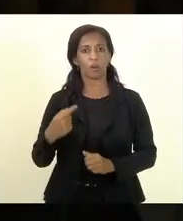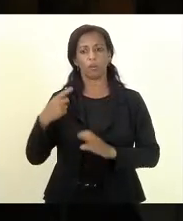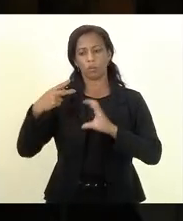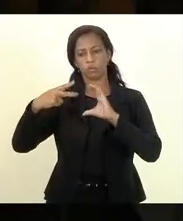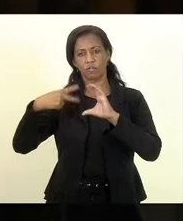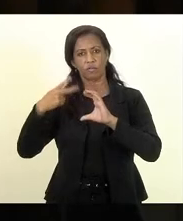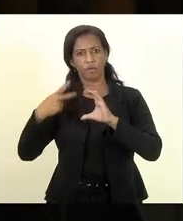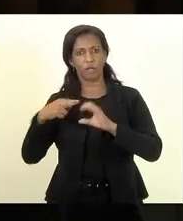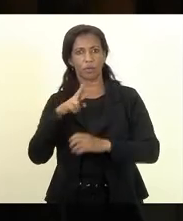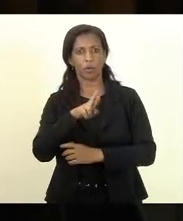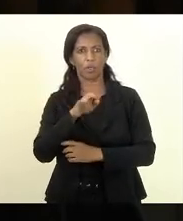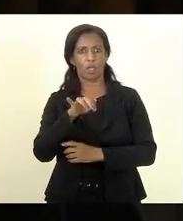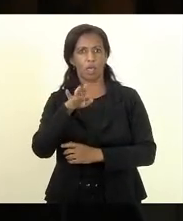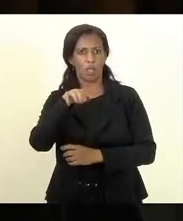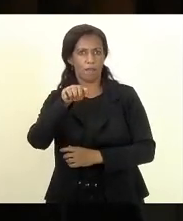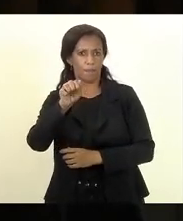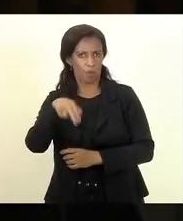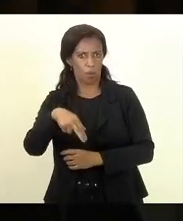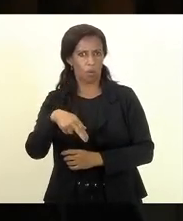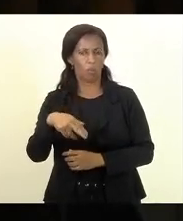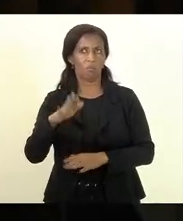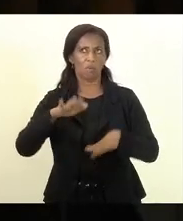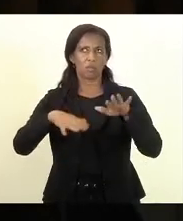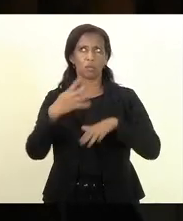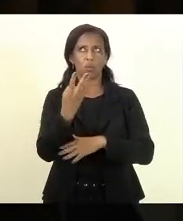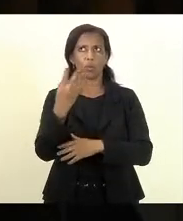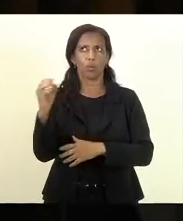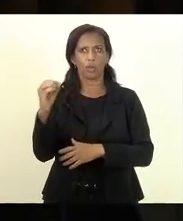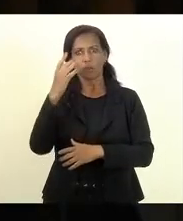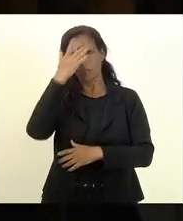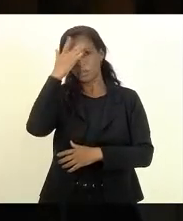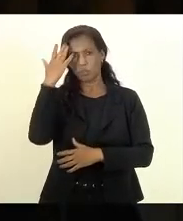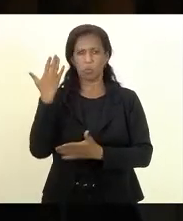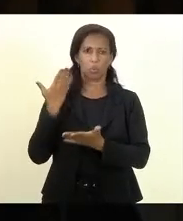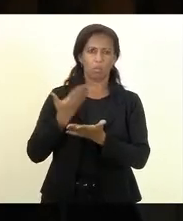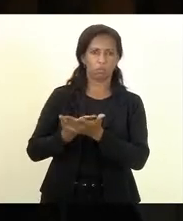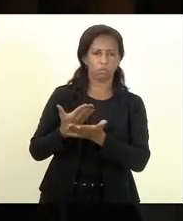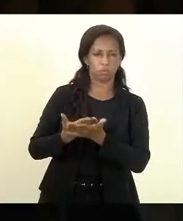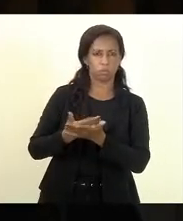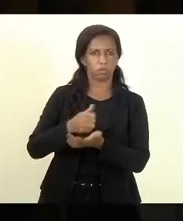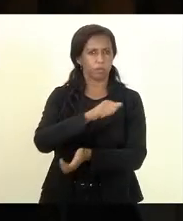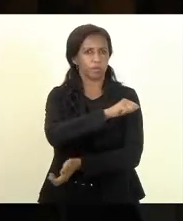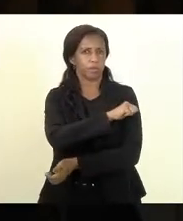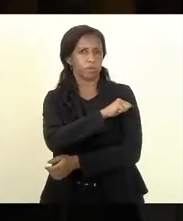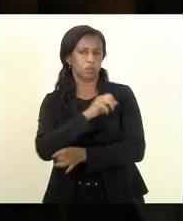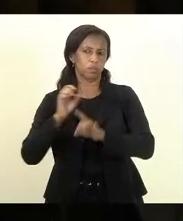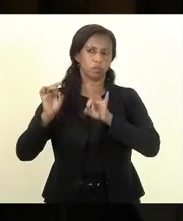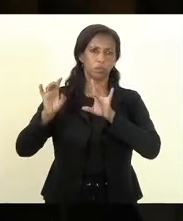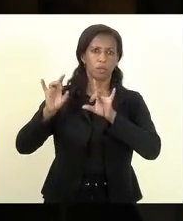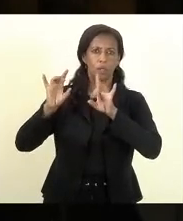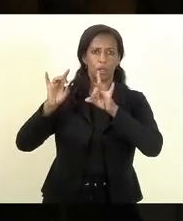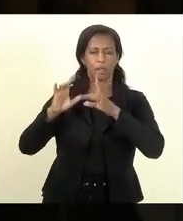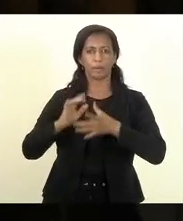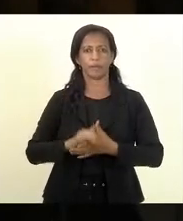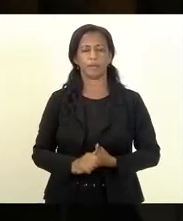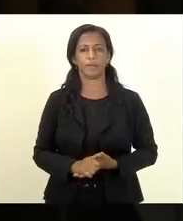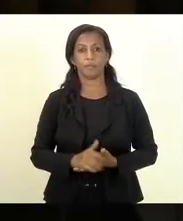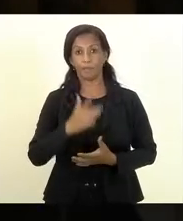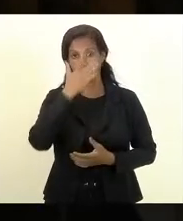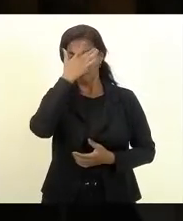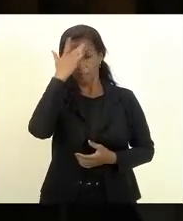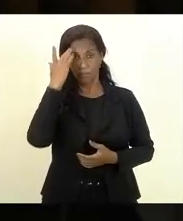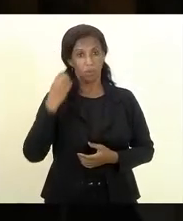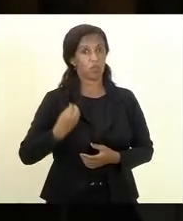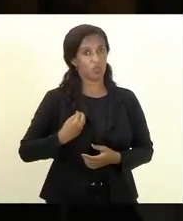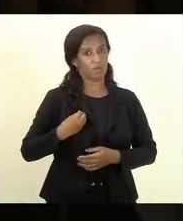Rio. Cerca de 400 pessoas participando, estudantes, especialistas, pessoas que